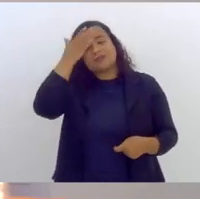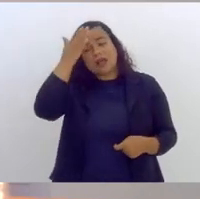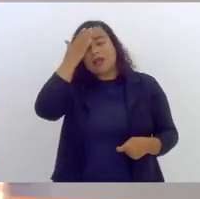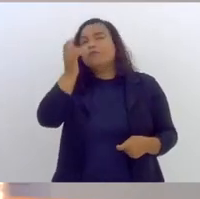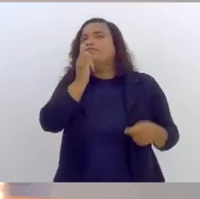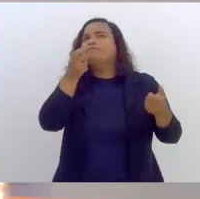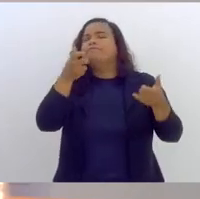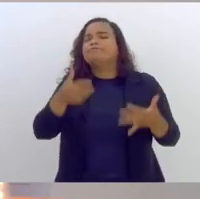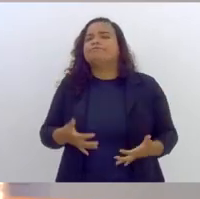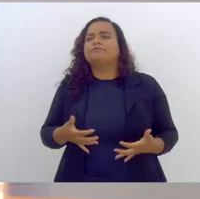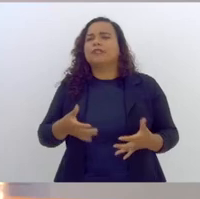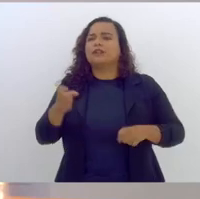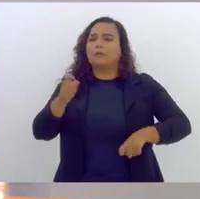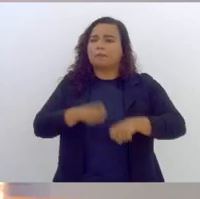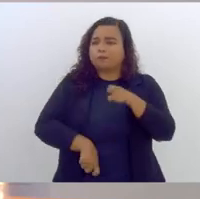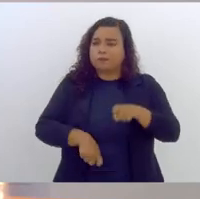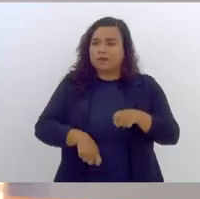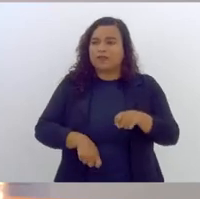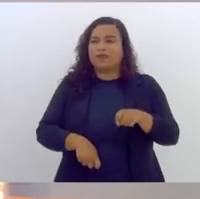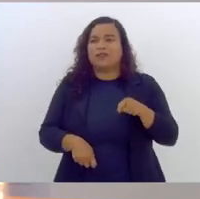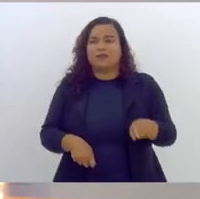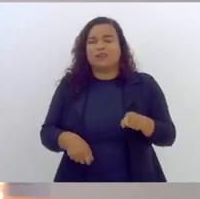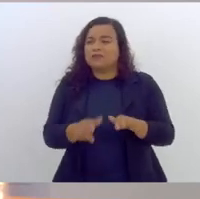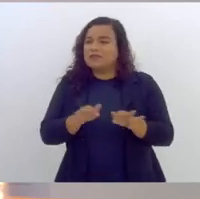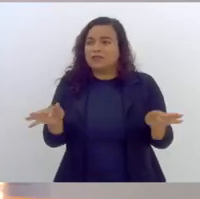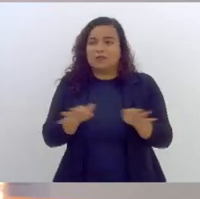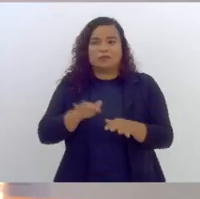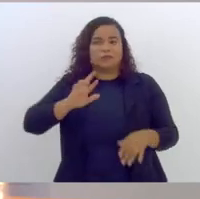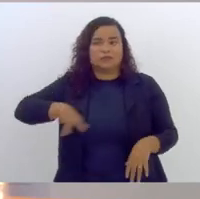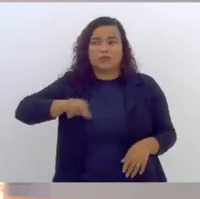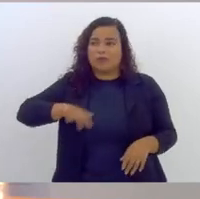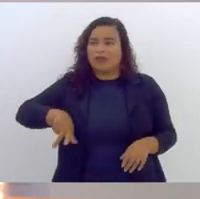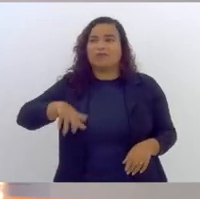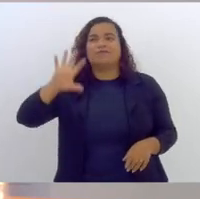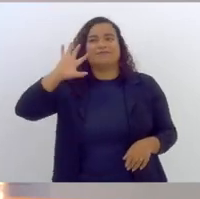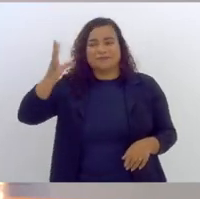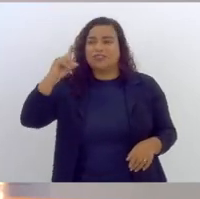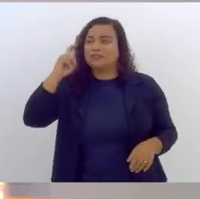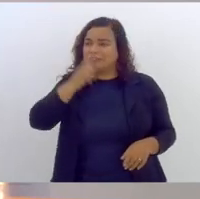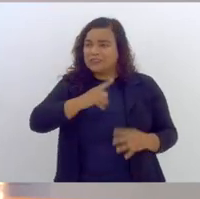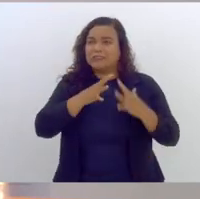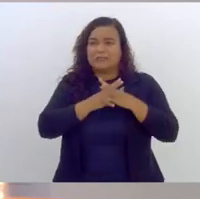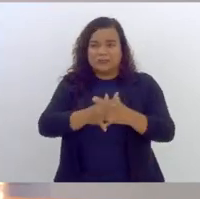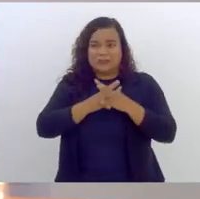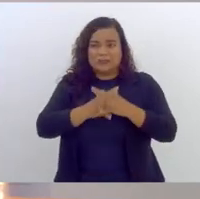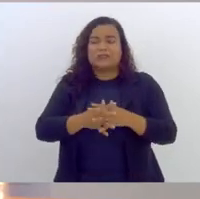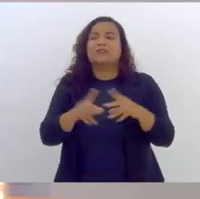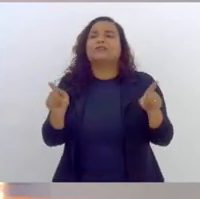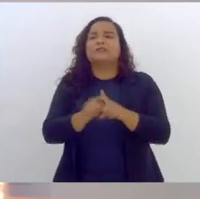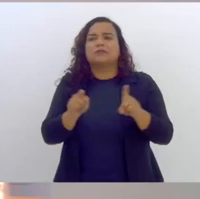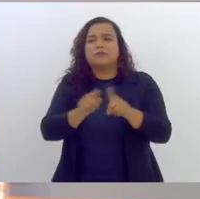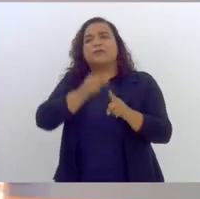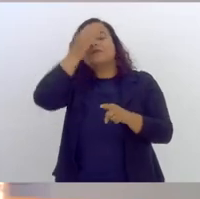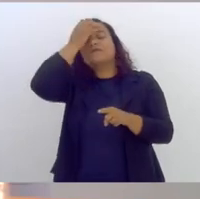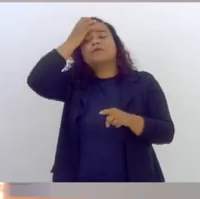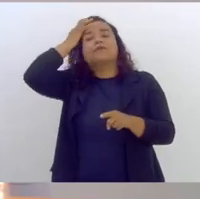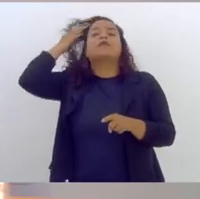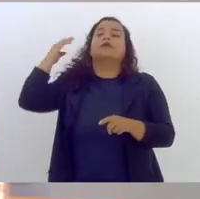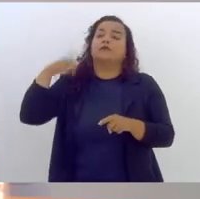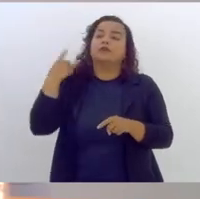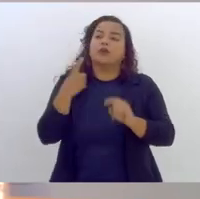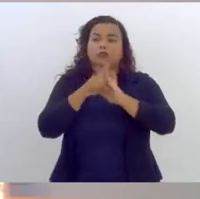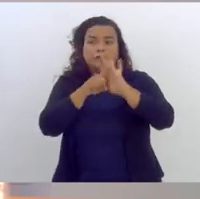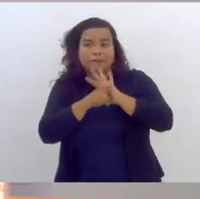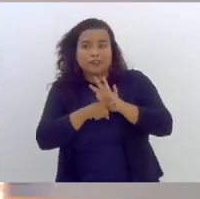por exemplo que o estupro não é um crime tão simples assim de ser resolvida complexo enquanto por exemplo nós estávamos